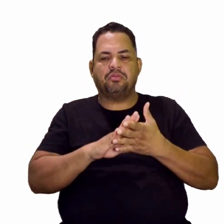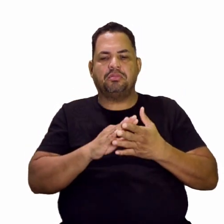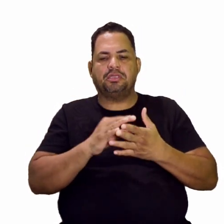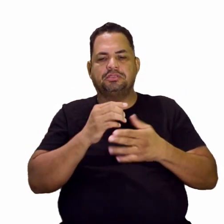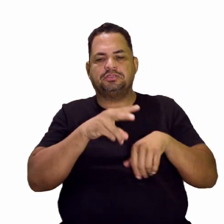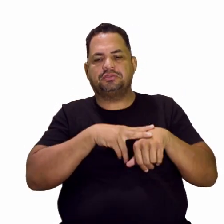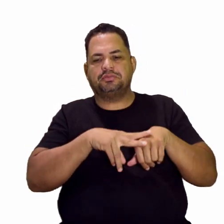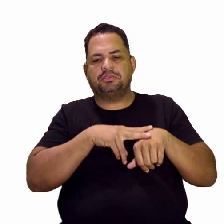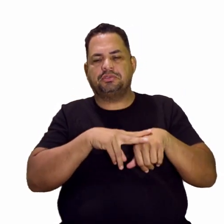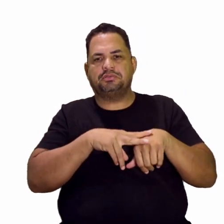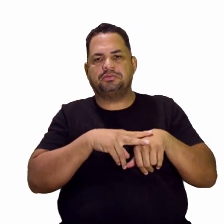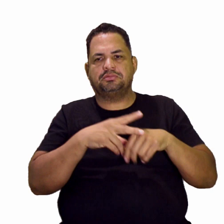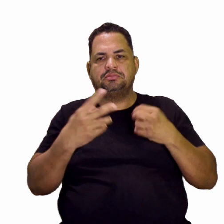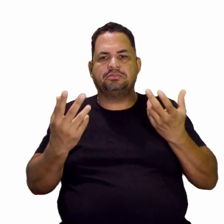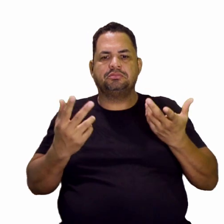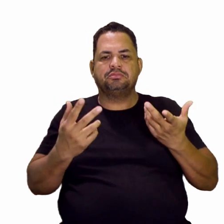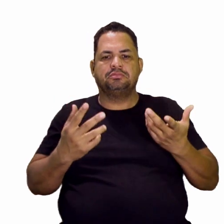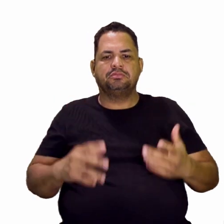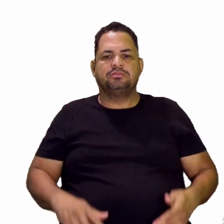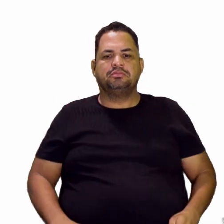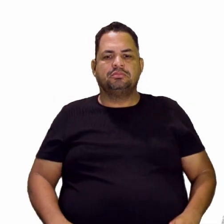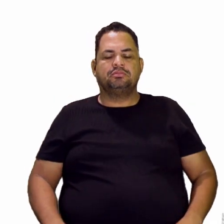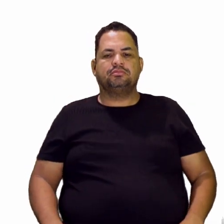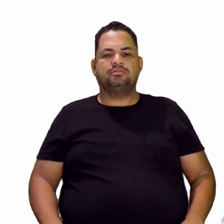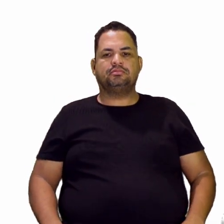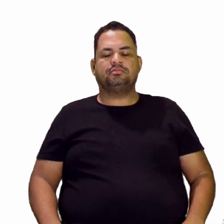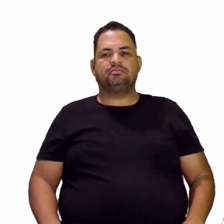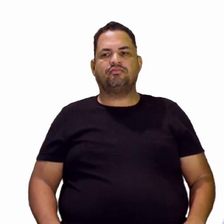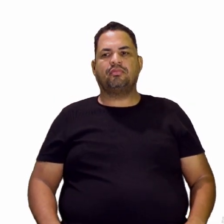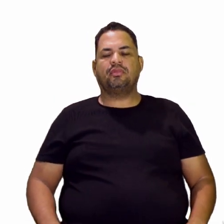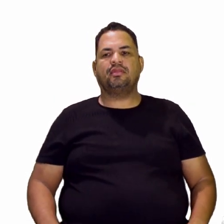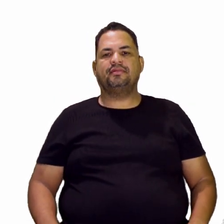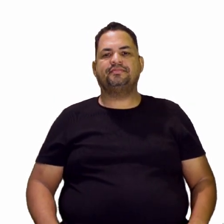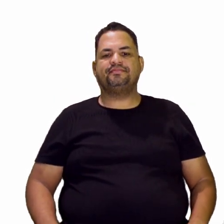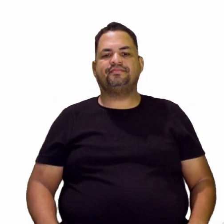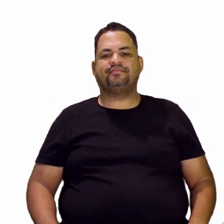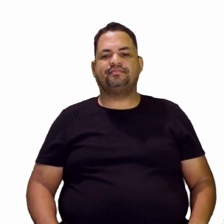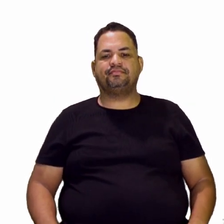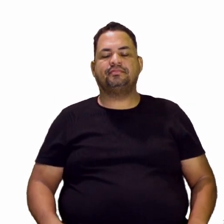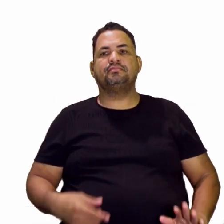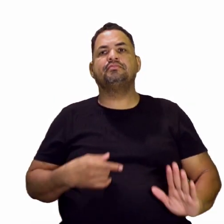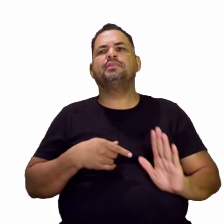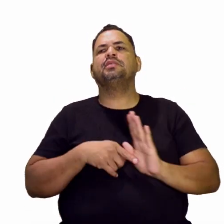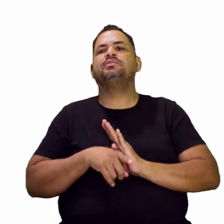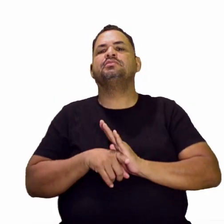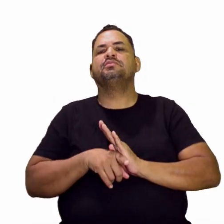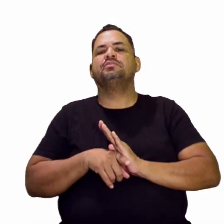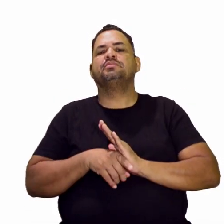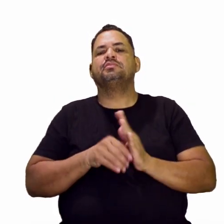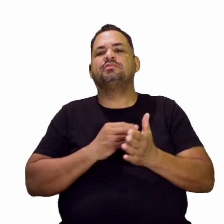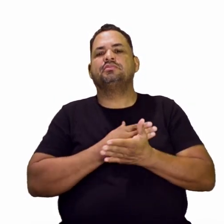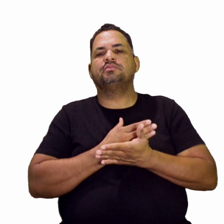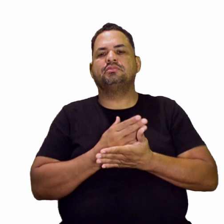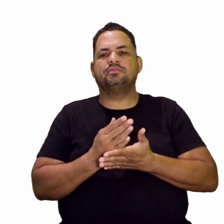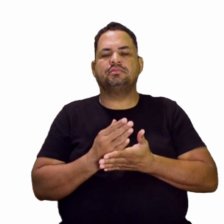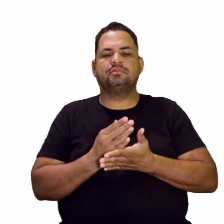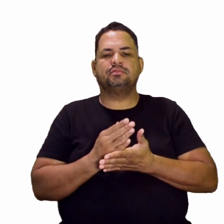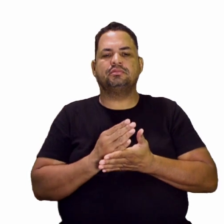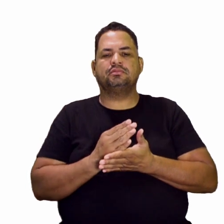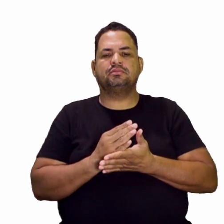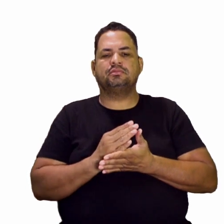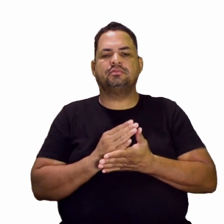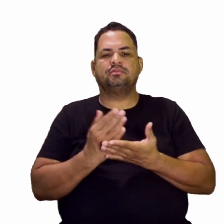né? Isso, quando a gente for falar dele, vocês vão saber melhor. Aí ele perguntou, aí ele começou